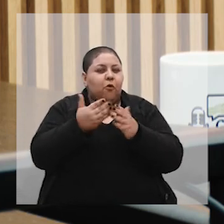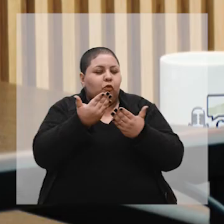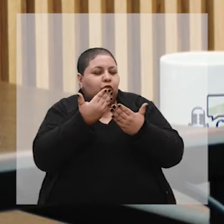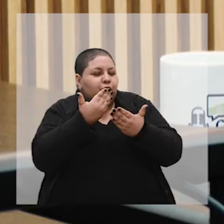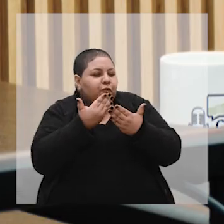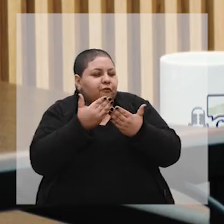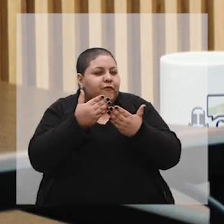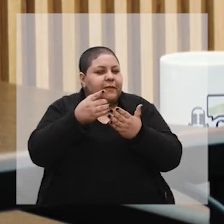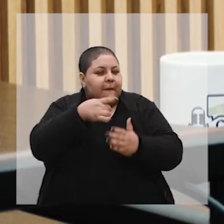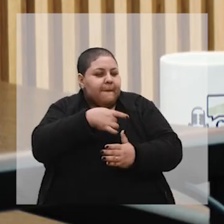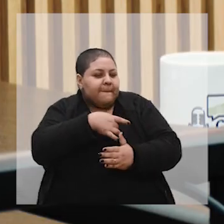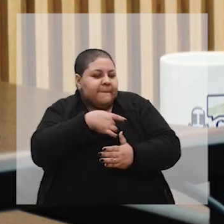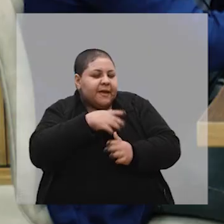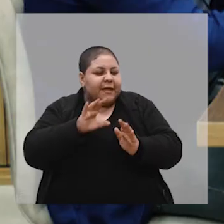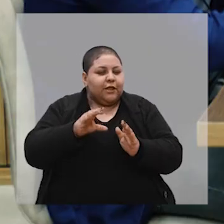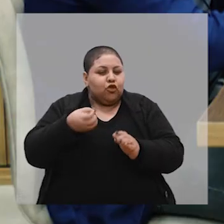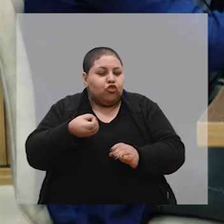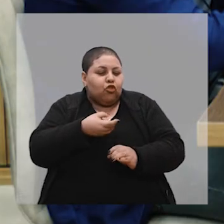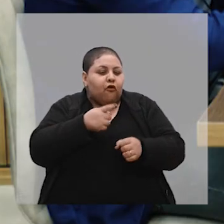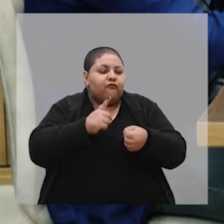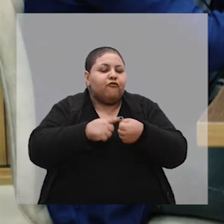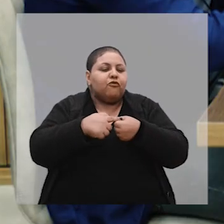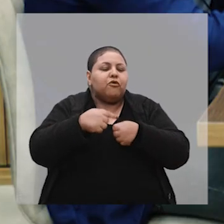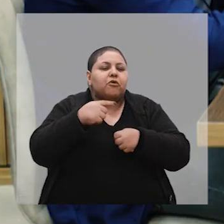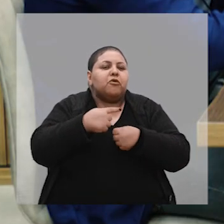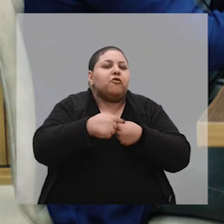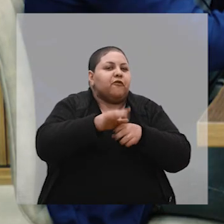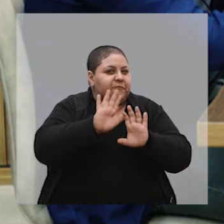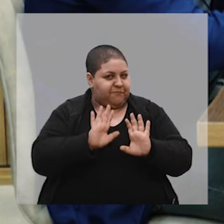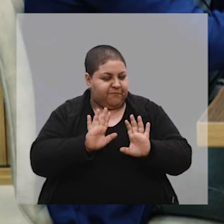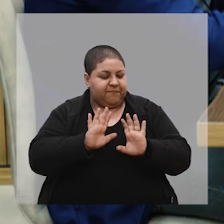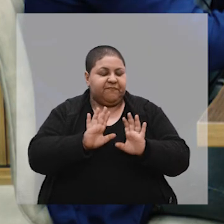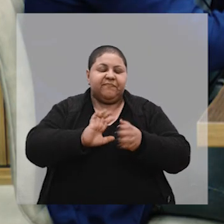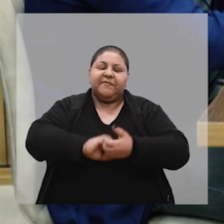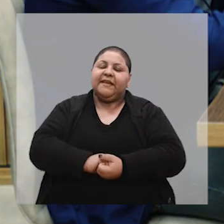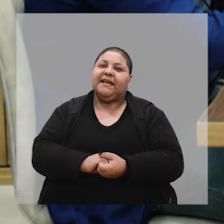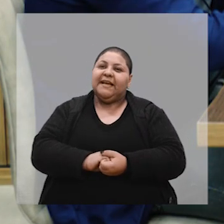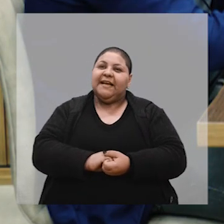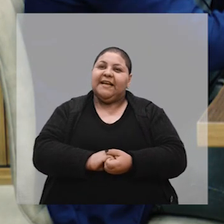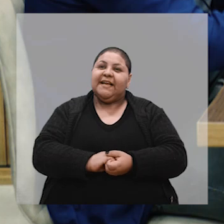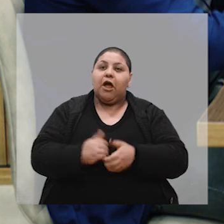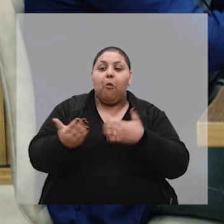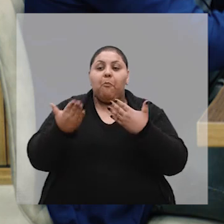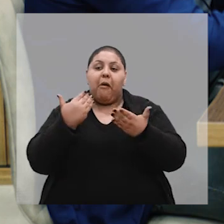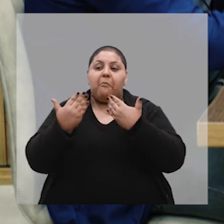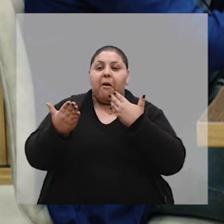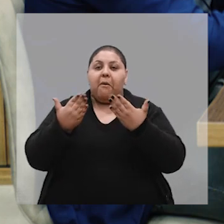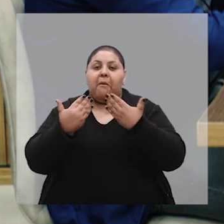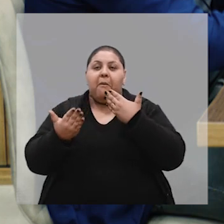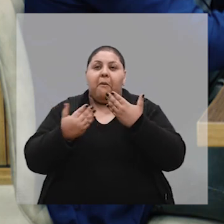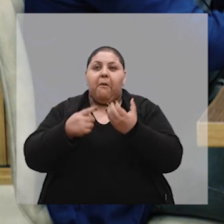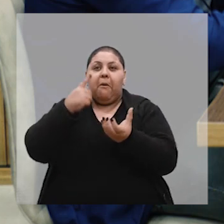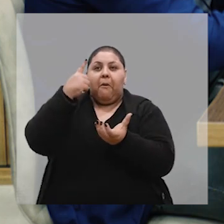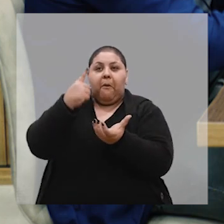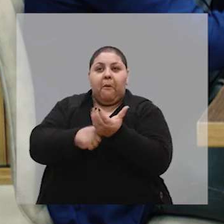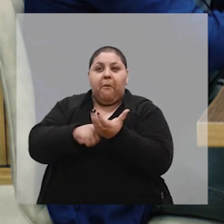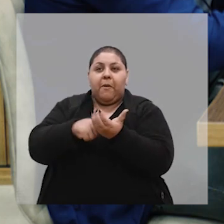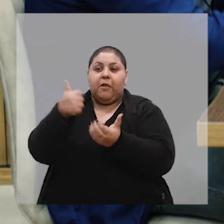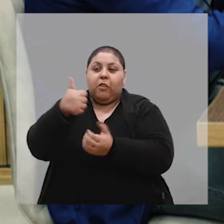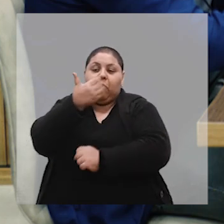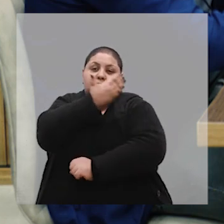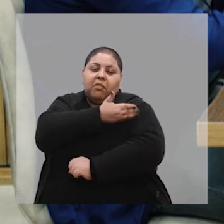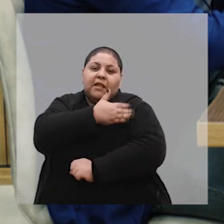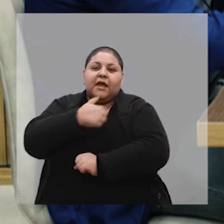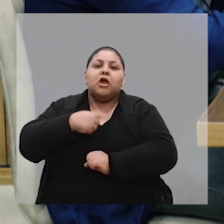guri de fora, né? Chegando novo na cidade, o que esse cara quer aqui comigo? E aí conversa vai, conversa vem, marcamos o primeiro